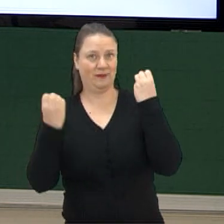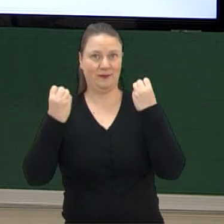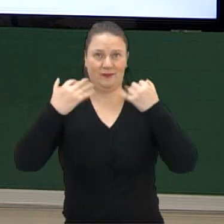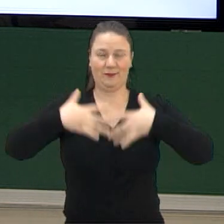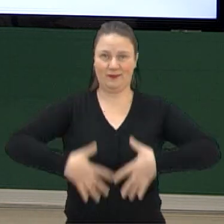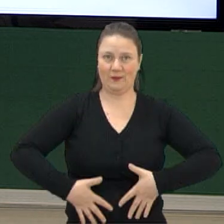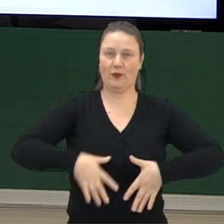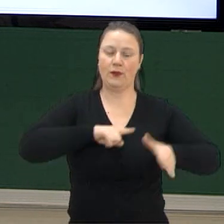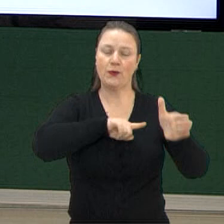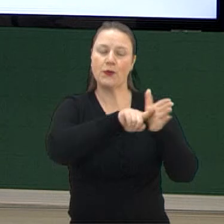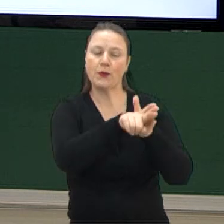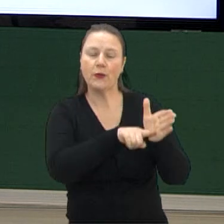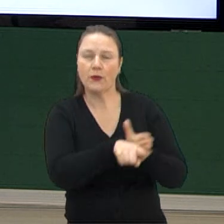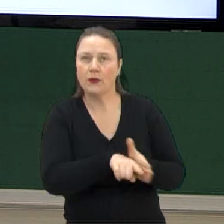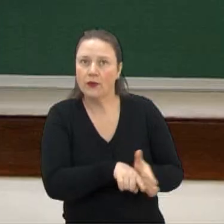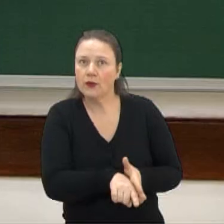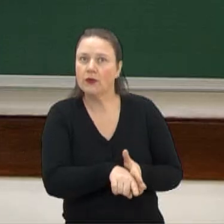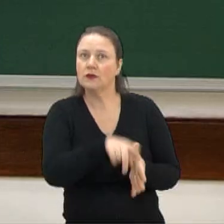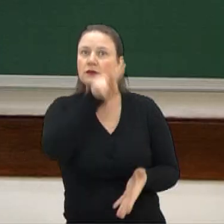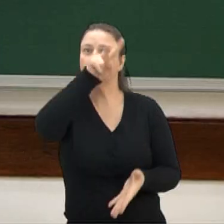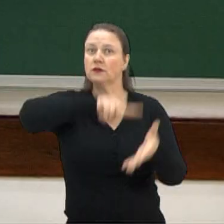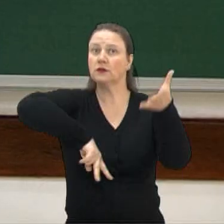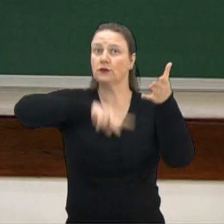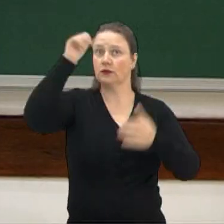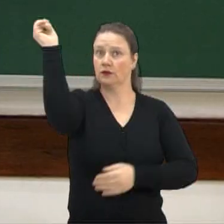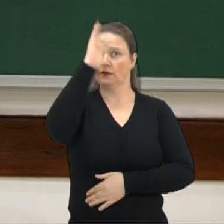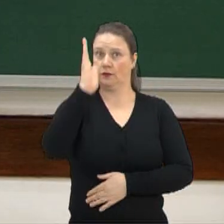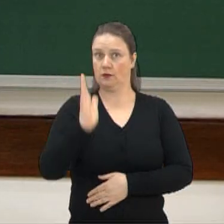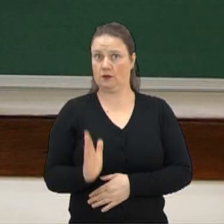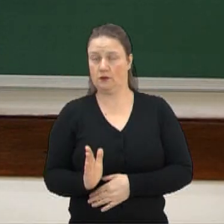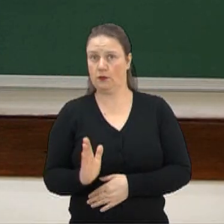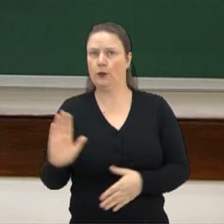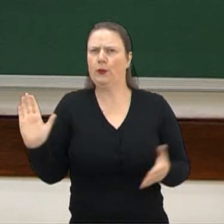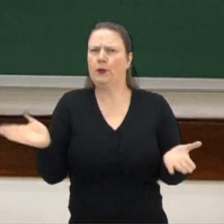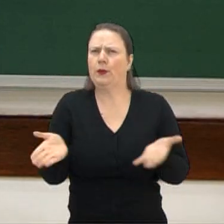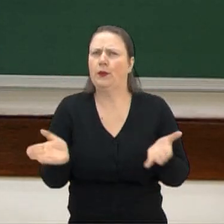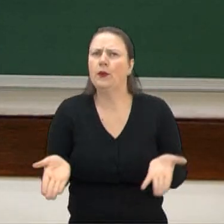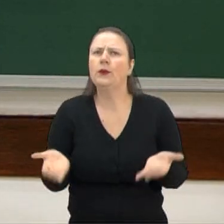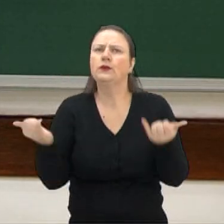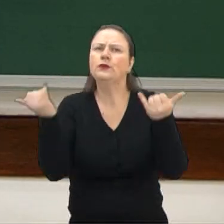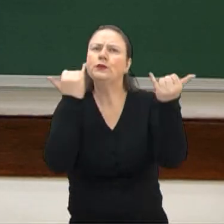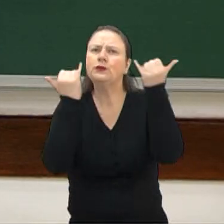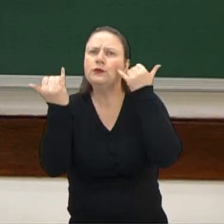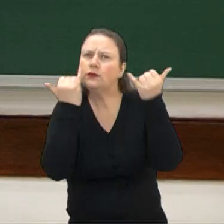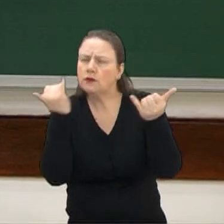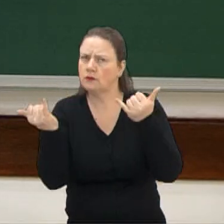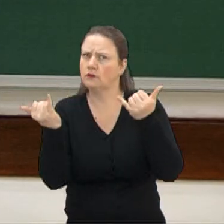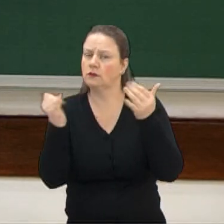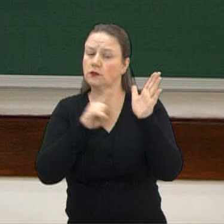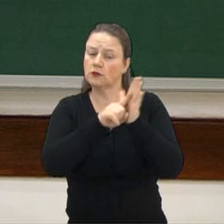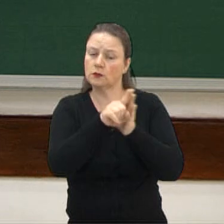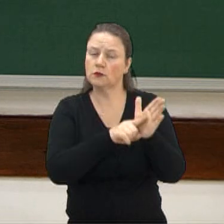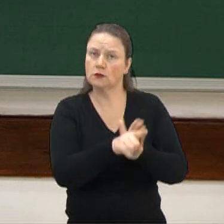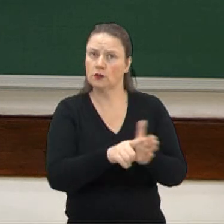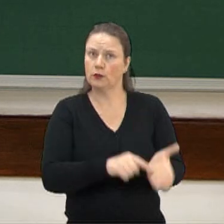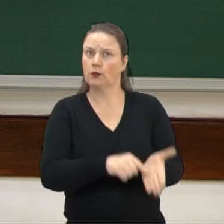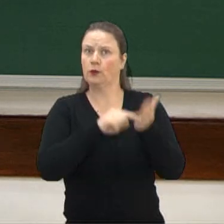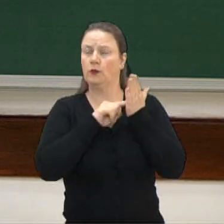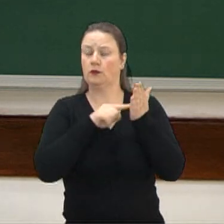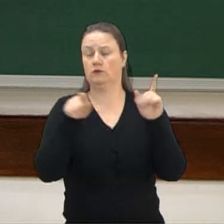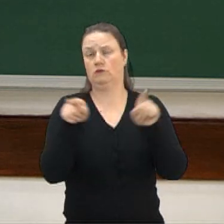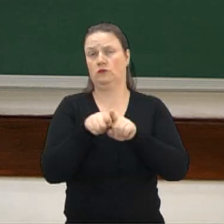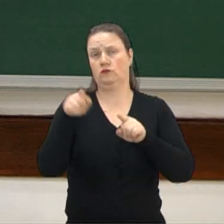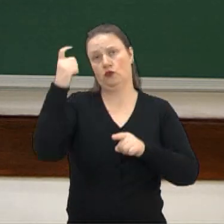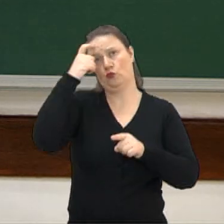pesquisa Retratos da Leitura? Hoje a gente vai ver alguns dados que essa pesquisa traz. E também refletir sobre